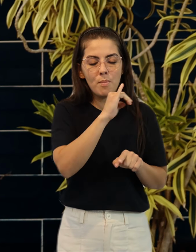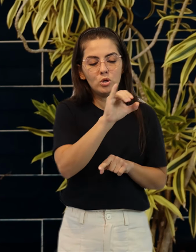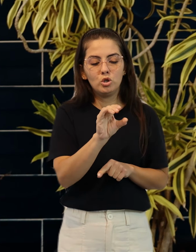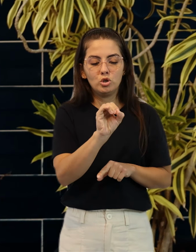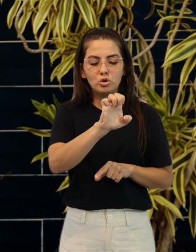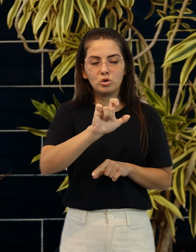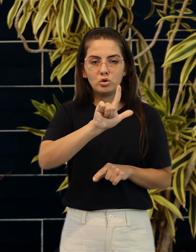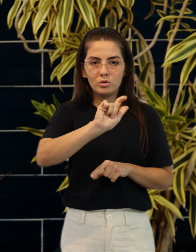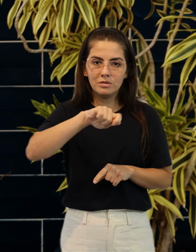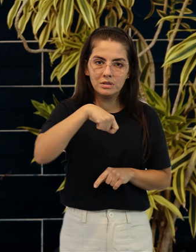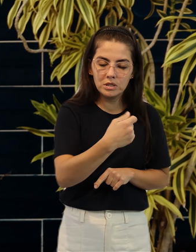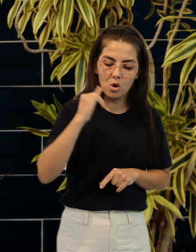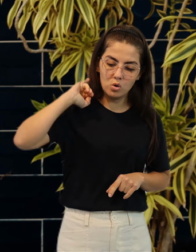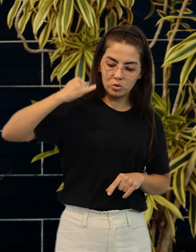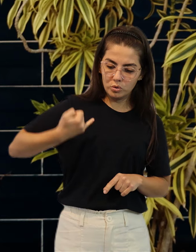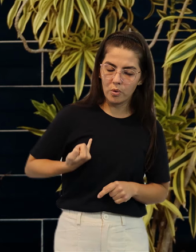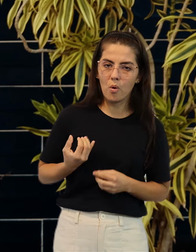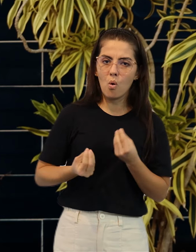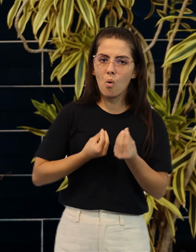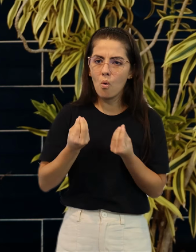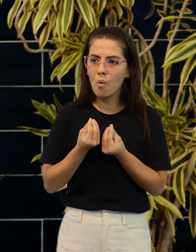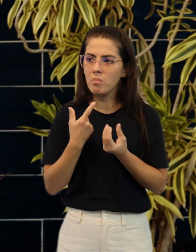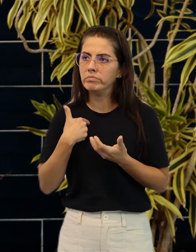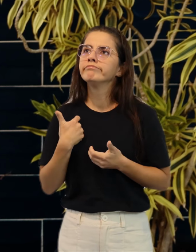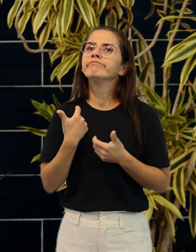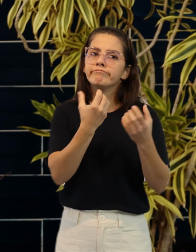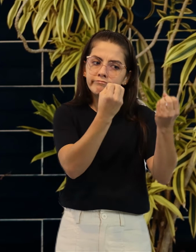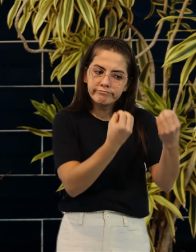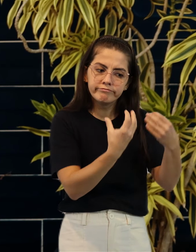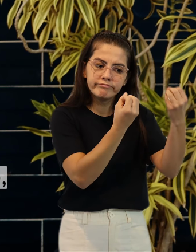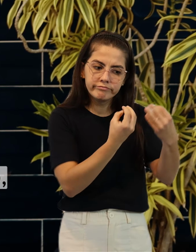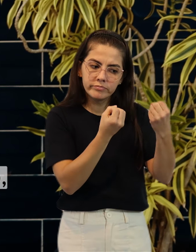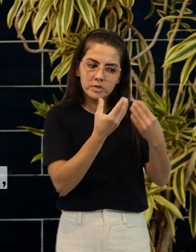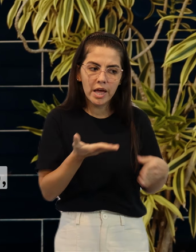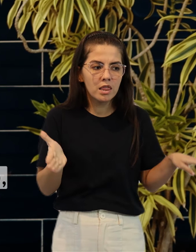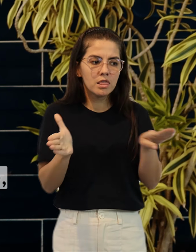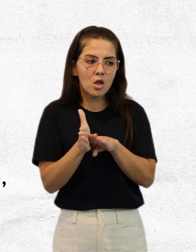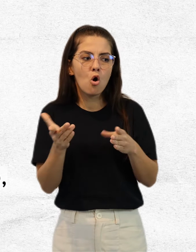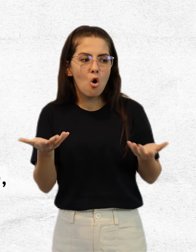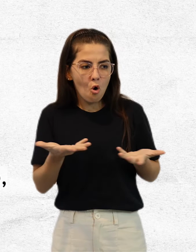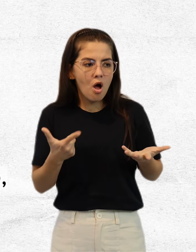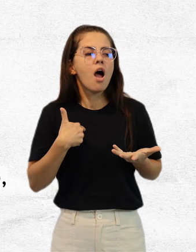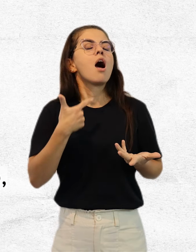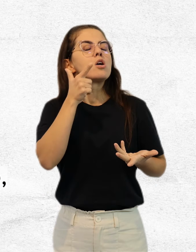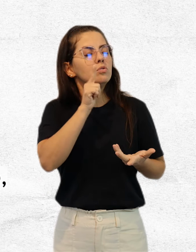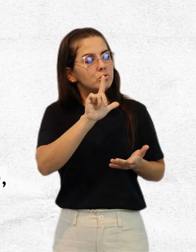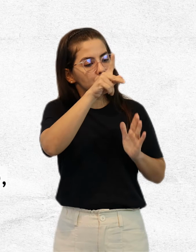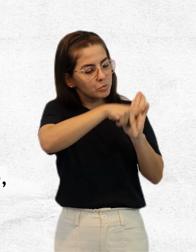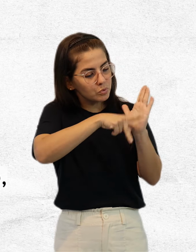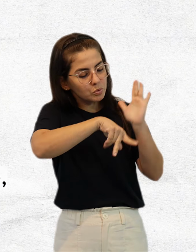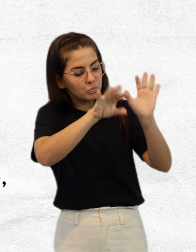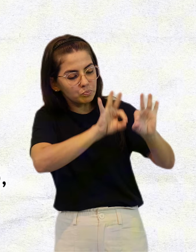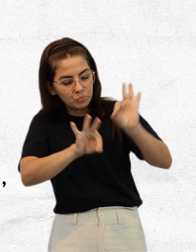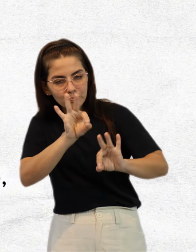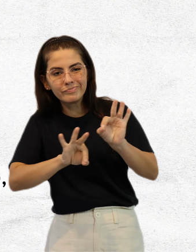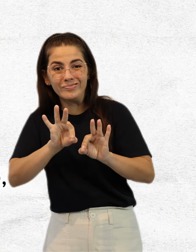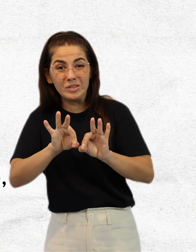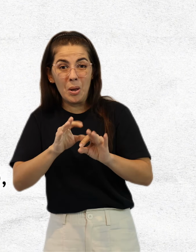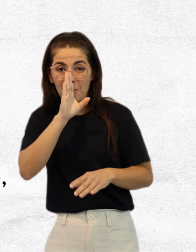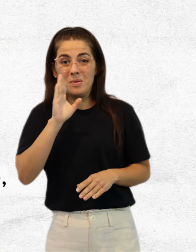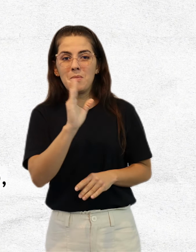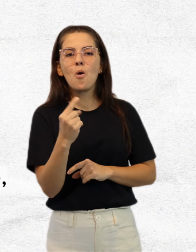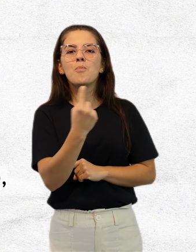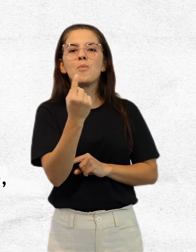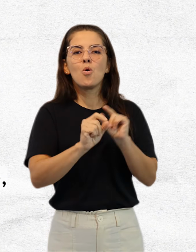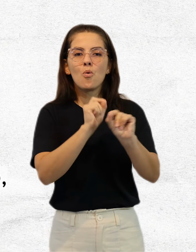que eram necessárias para que a gente chegasse aonde nós estamos hoje, né? Com vários projetos em atividades, mas principal o primeiro,